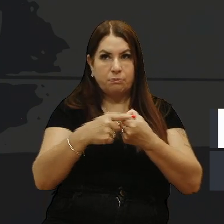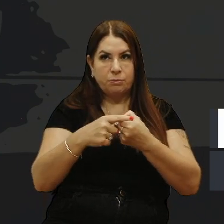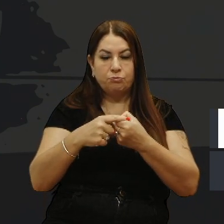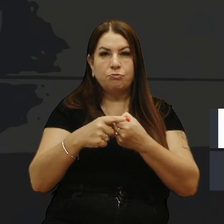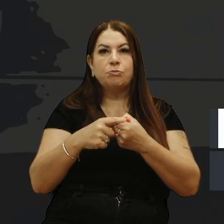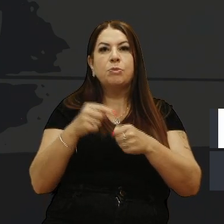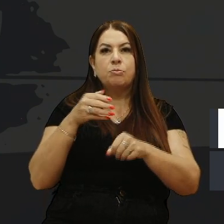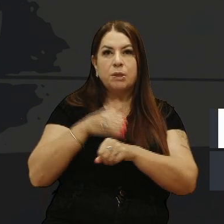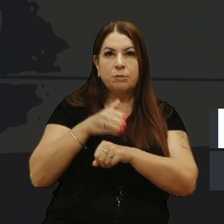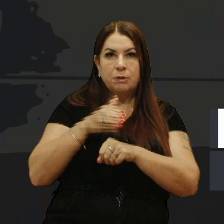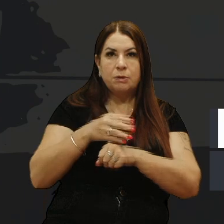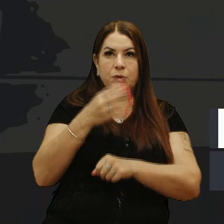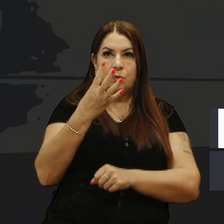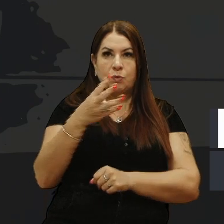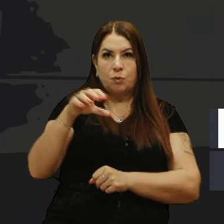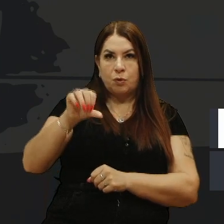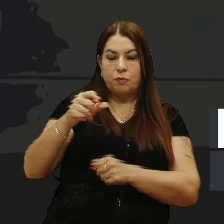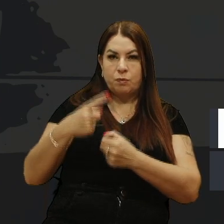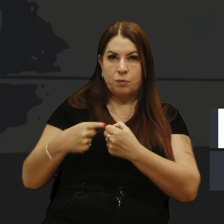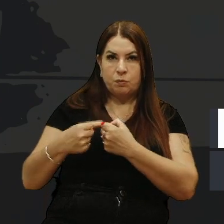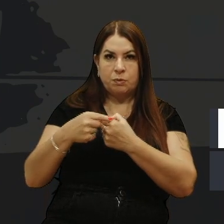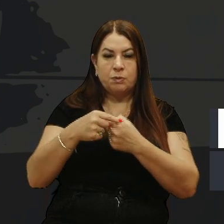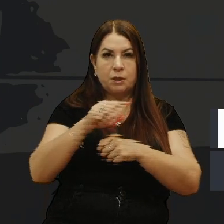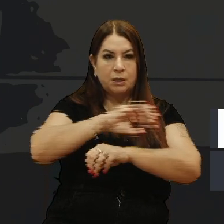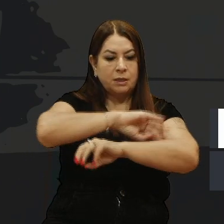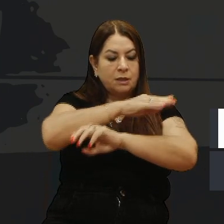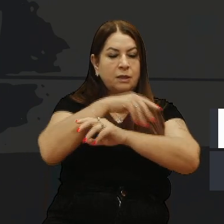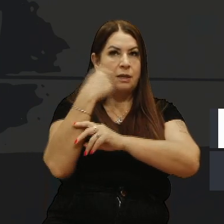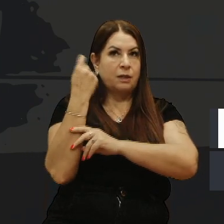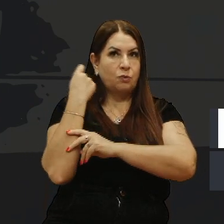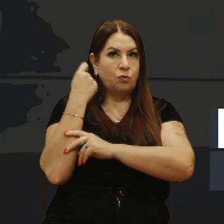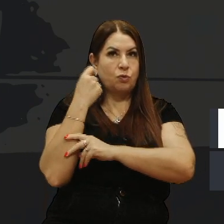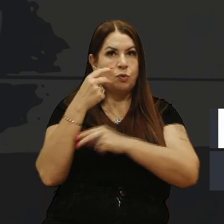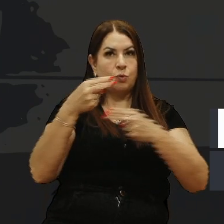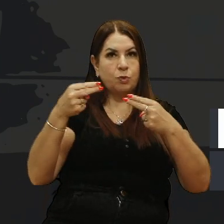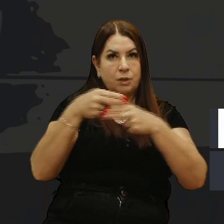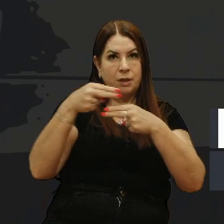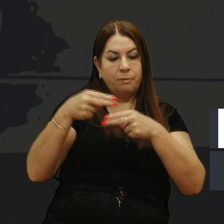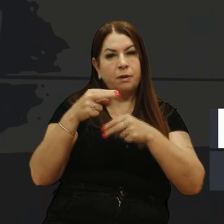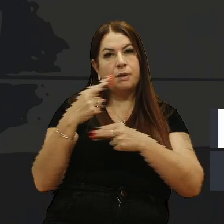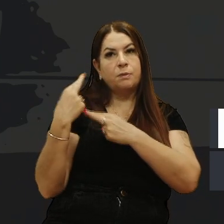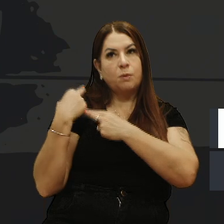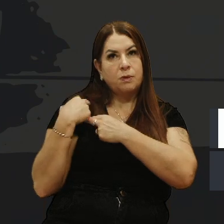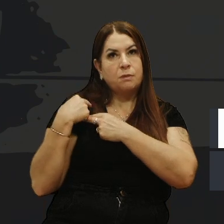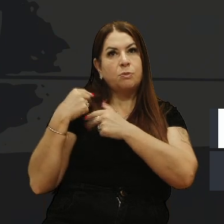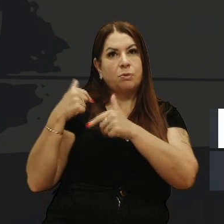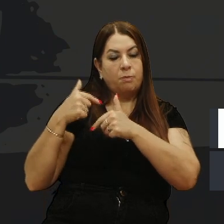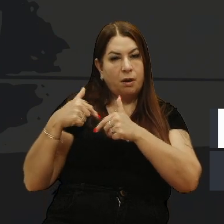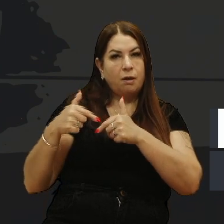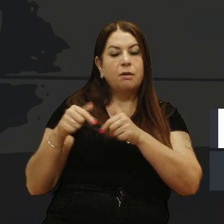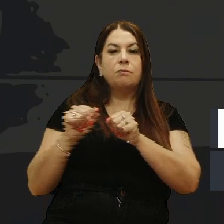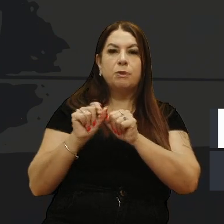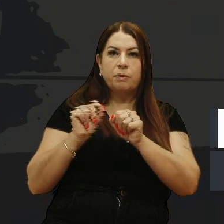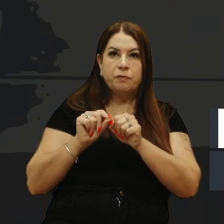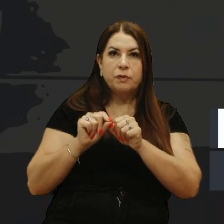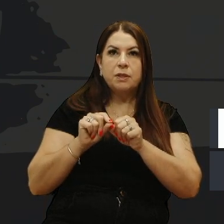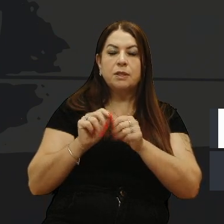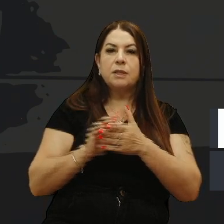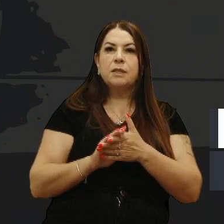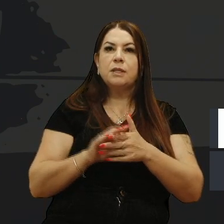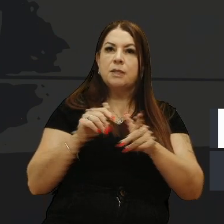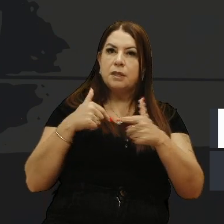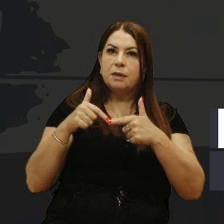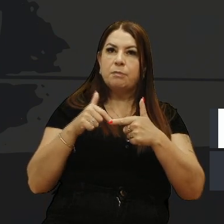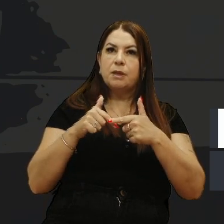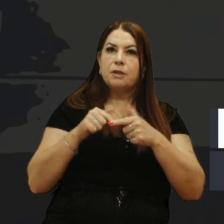Estarão participando os 49 municípios da Serra Gaúcha, onde o SEBRAE é responsável pela atuação. Então, estamos fazendo esse trabalho